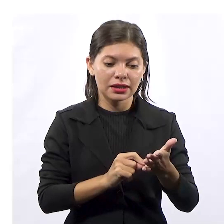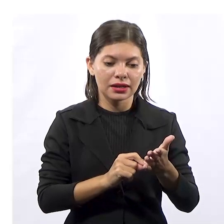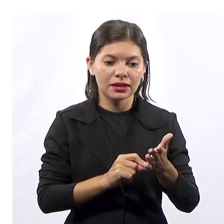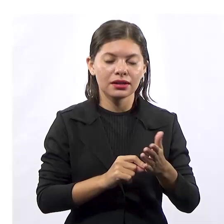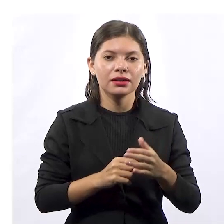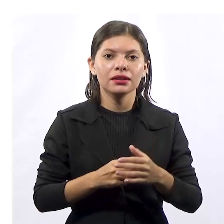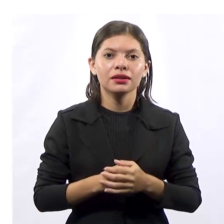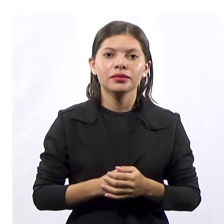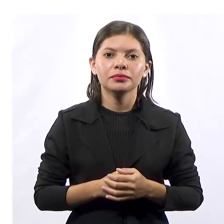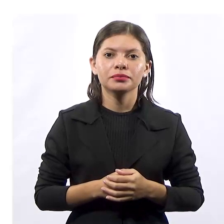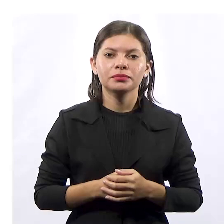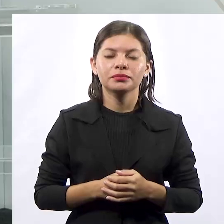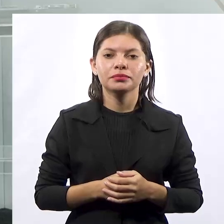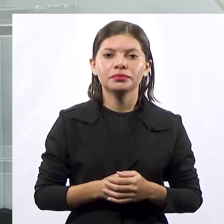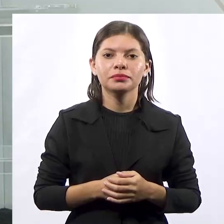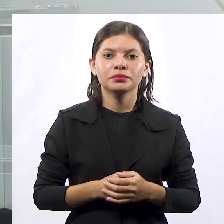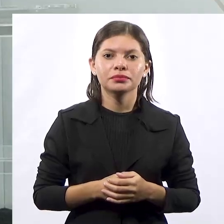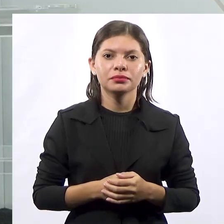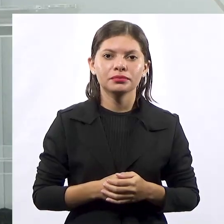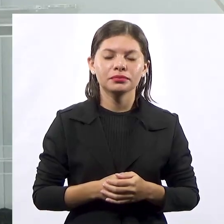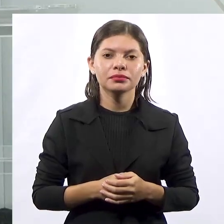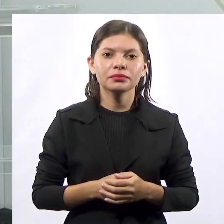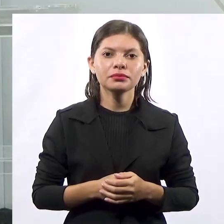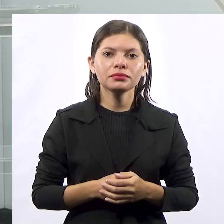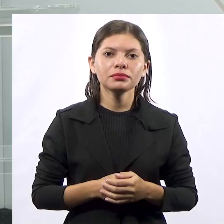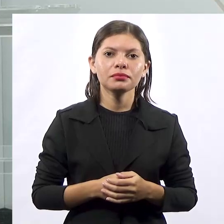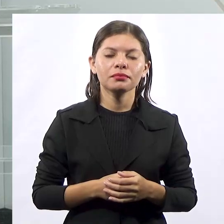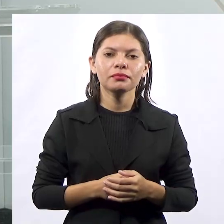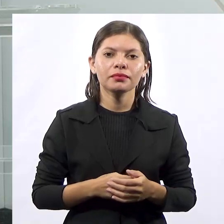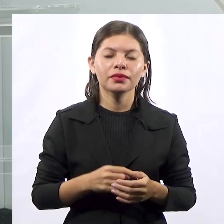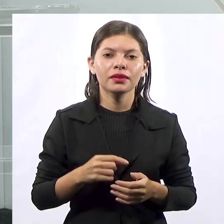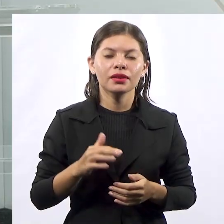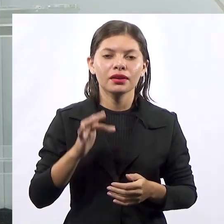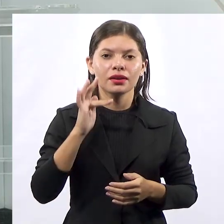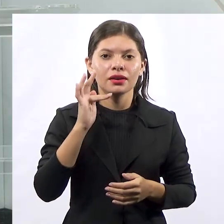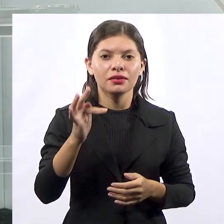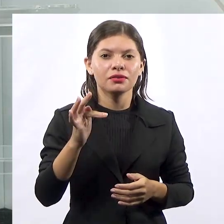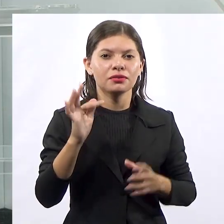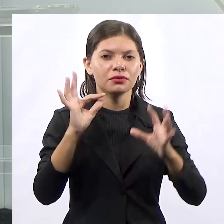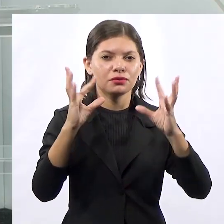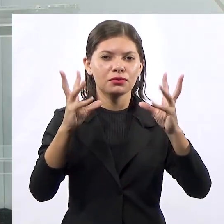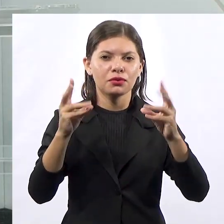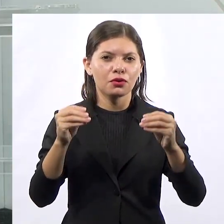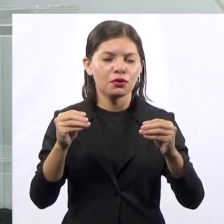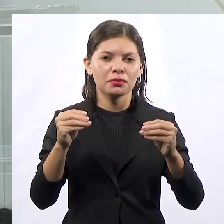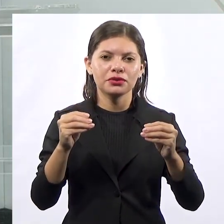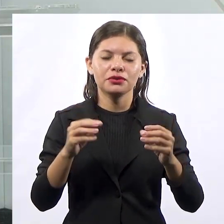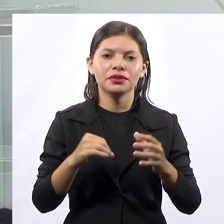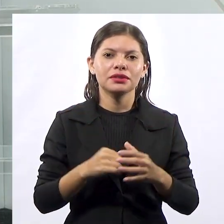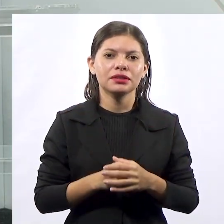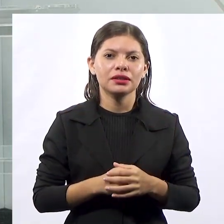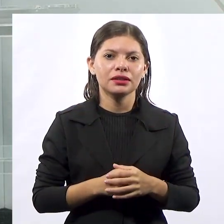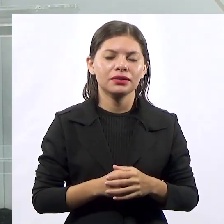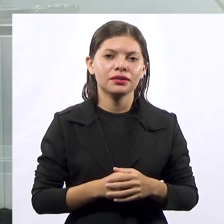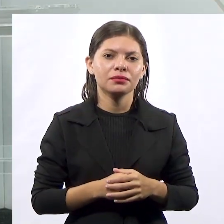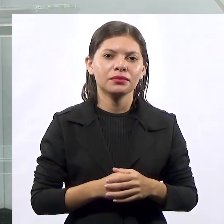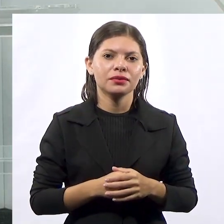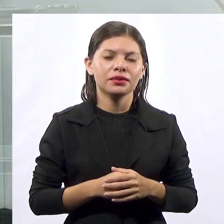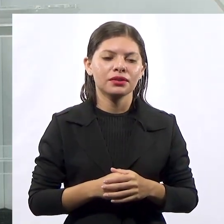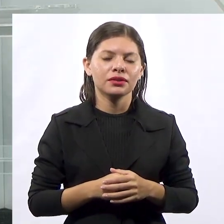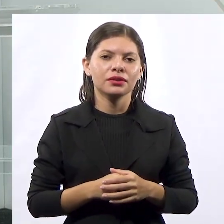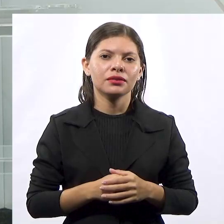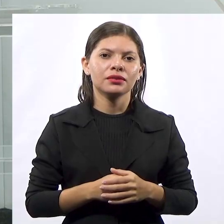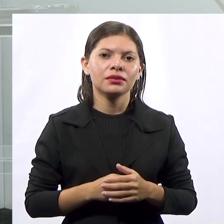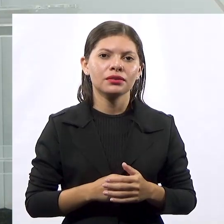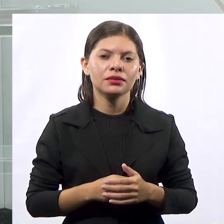de referências, tá certo? E aí, eu já falei para vocês que há várias formas de fazer referência. Tem referência de